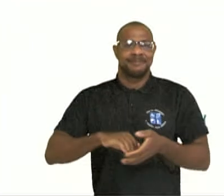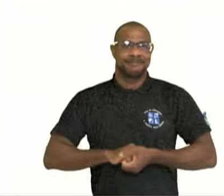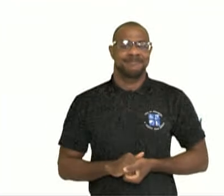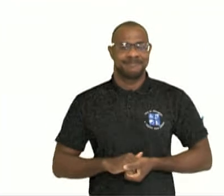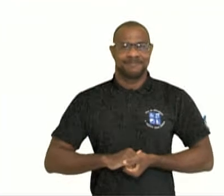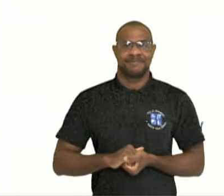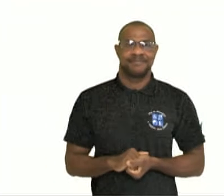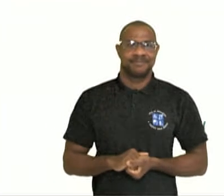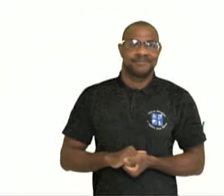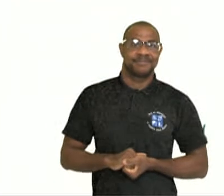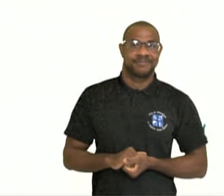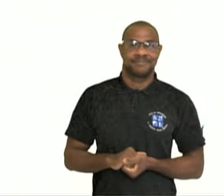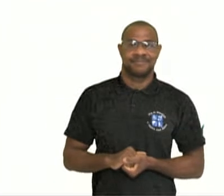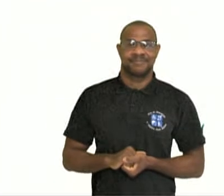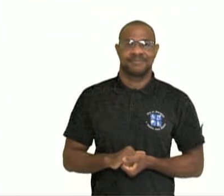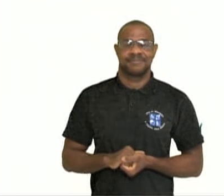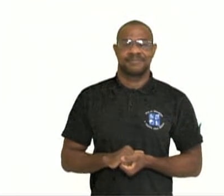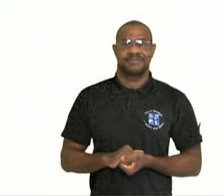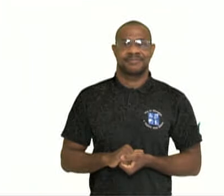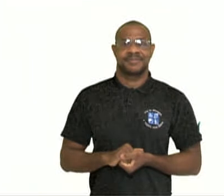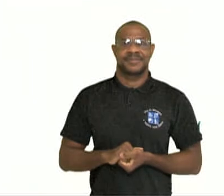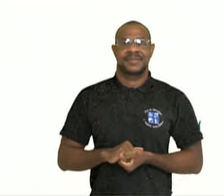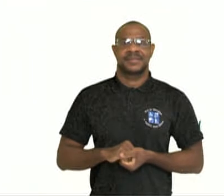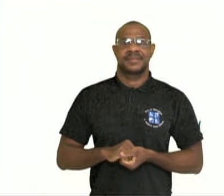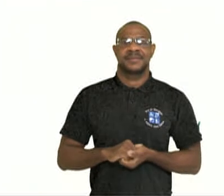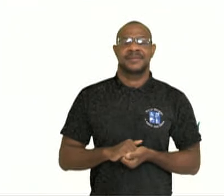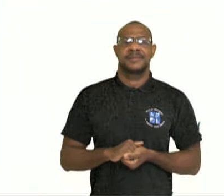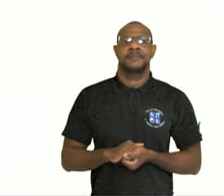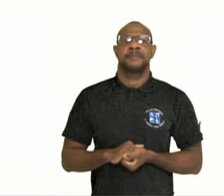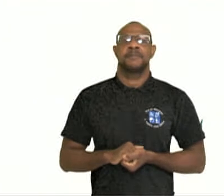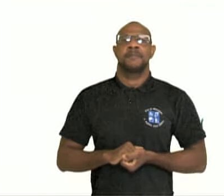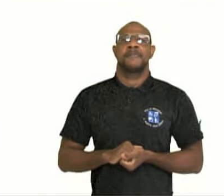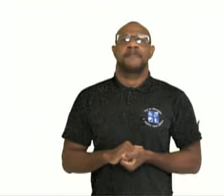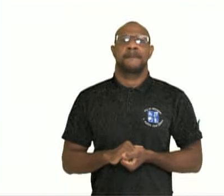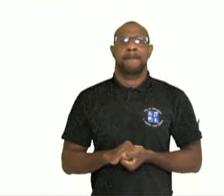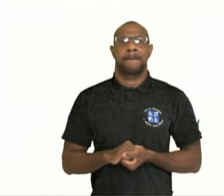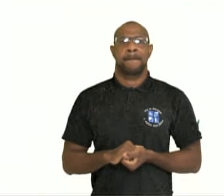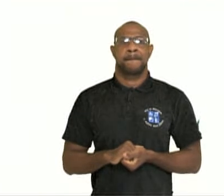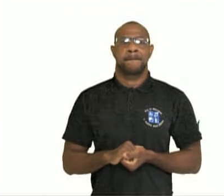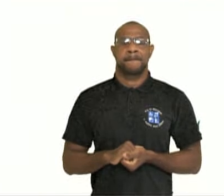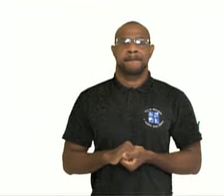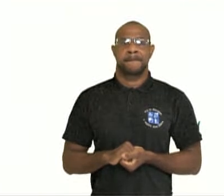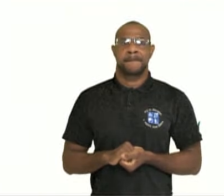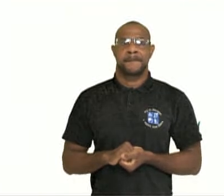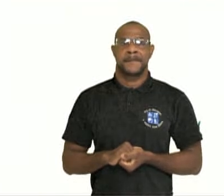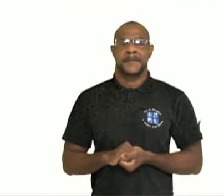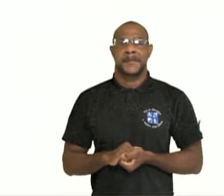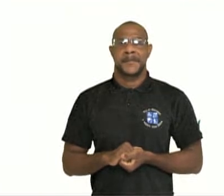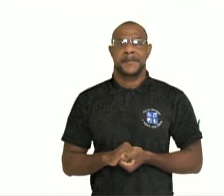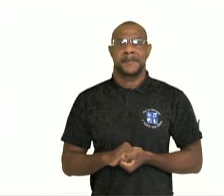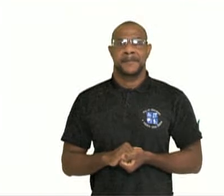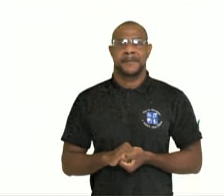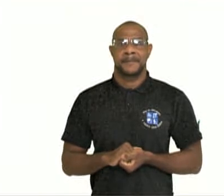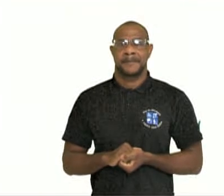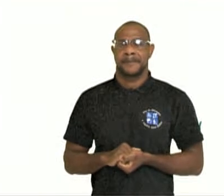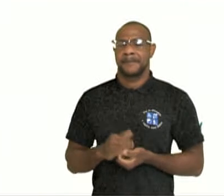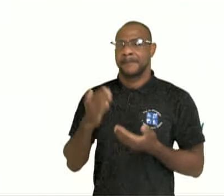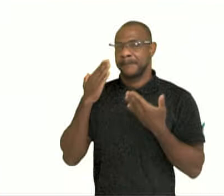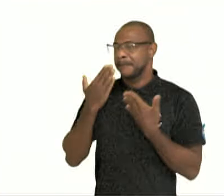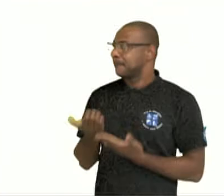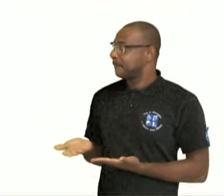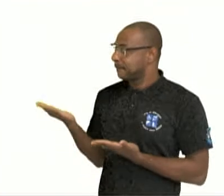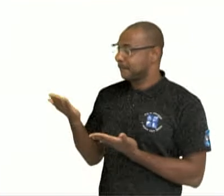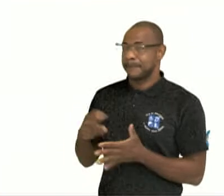los protagonistas de la serie mexicana Chavo del Ocho de 1971 hasta 1980 no